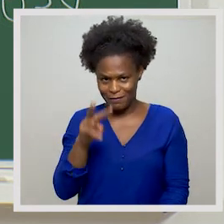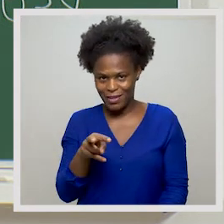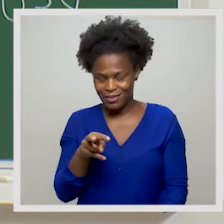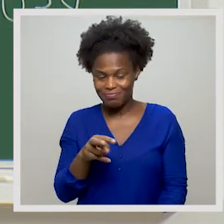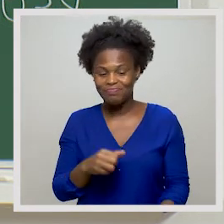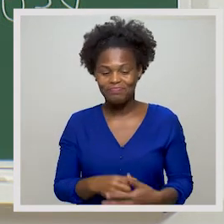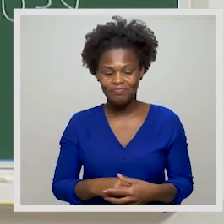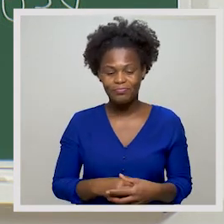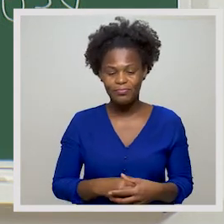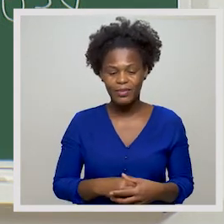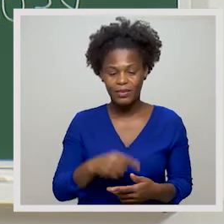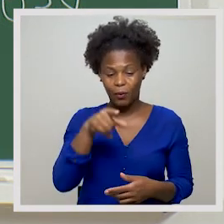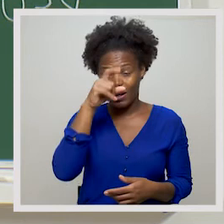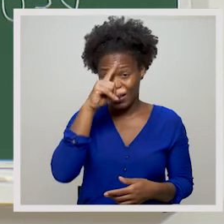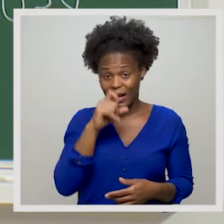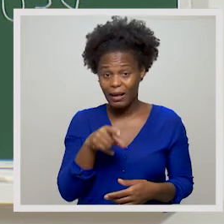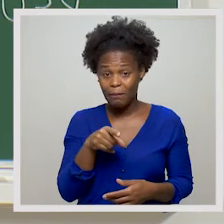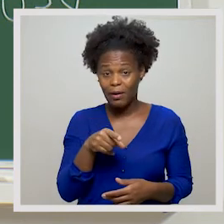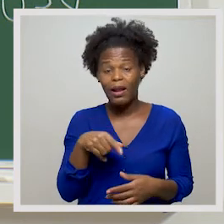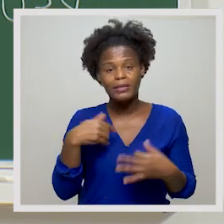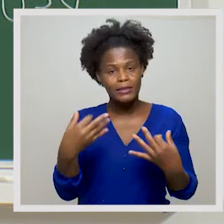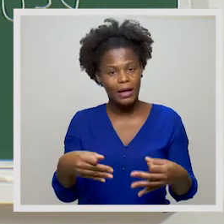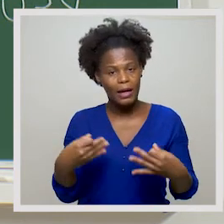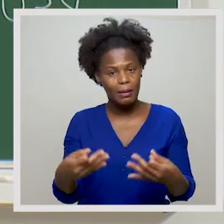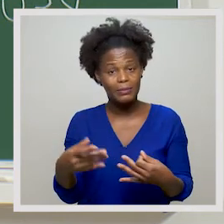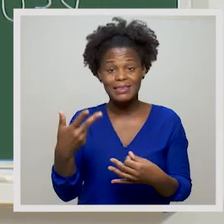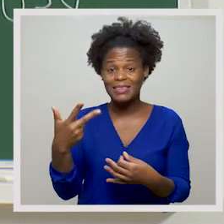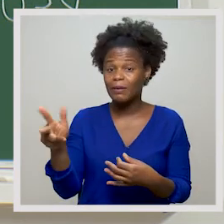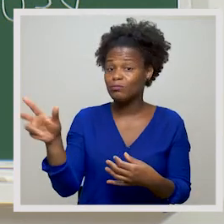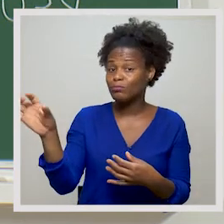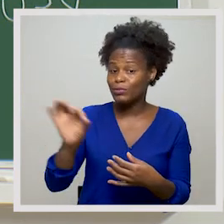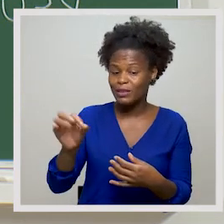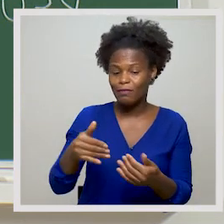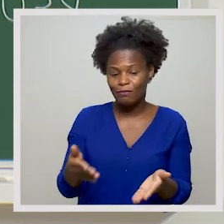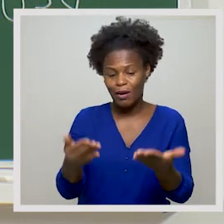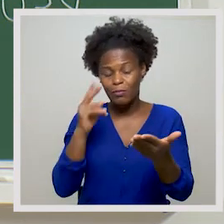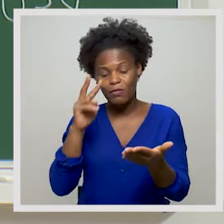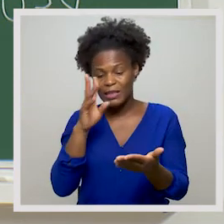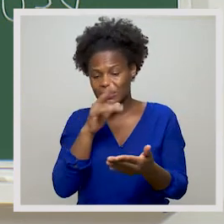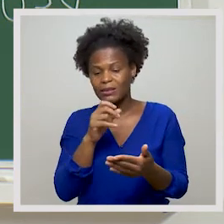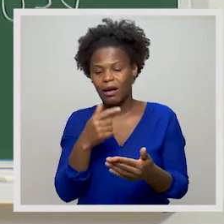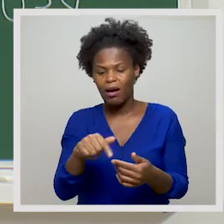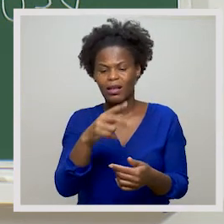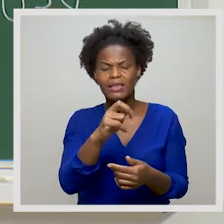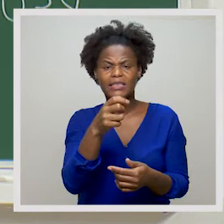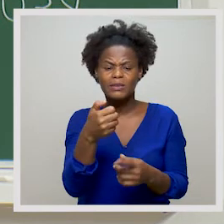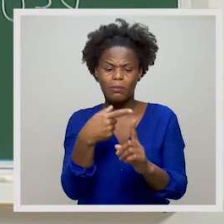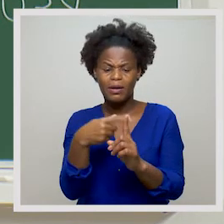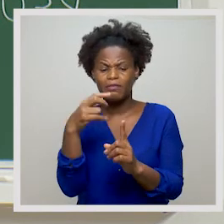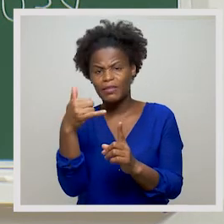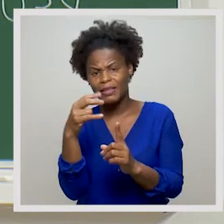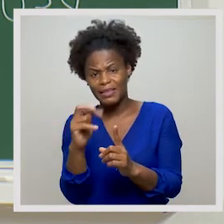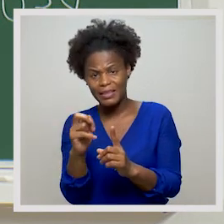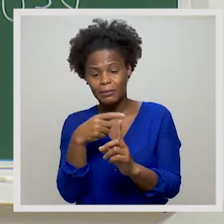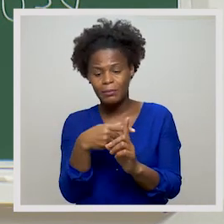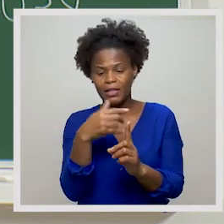ver? Lembrem-se, aqui tem que dar sempre 100%. Vamos ver se dá. 35 mais